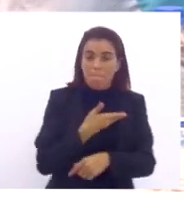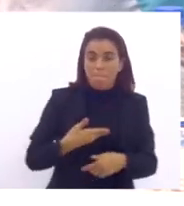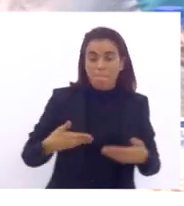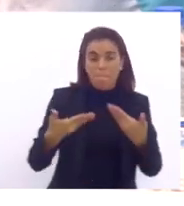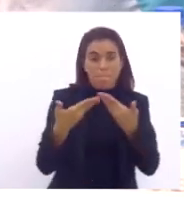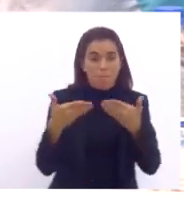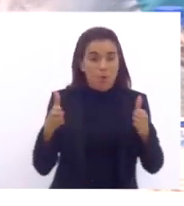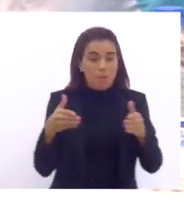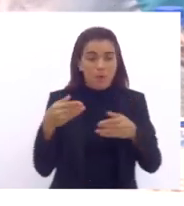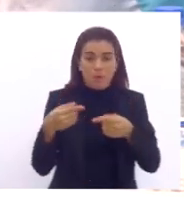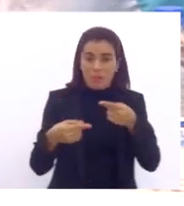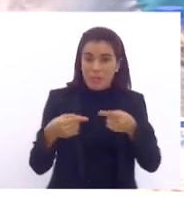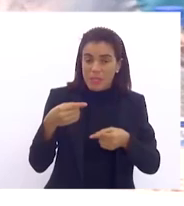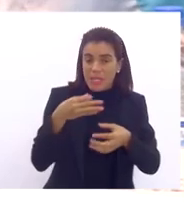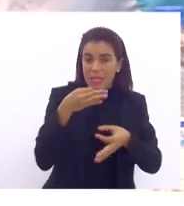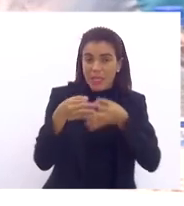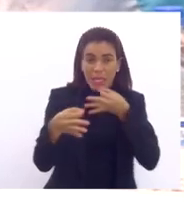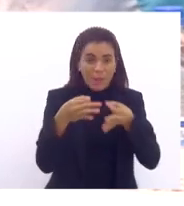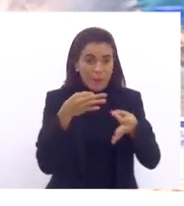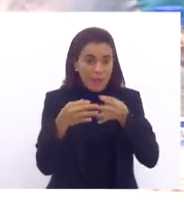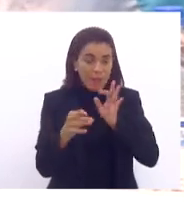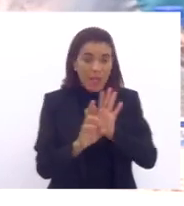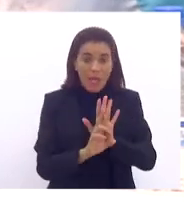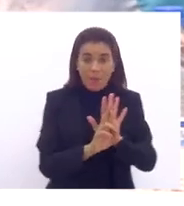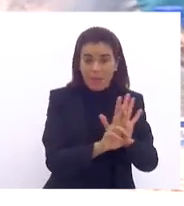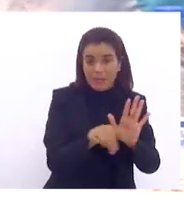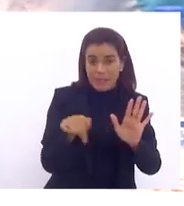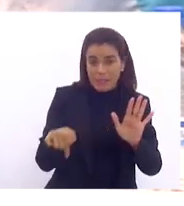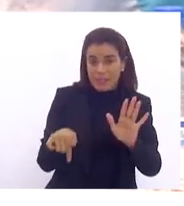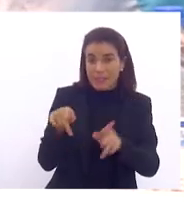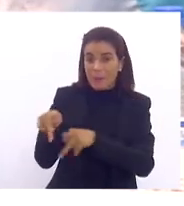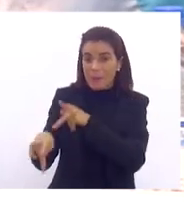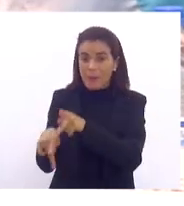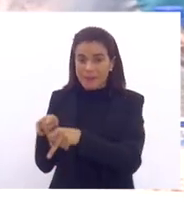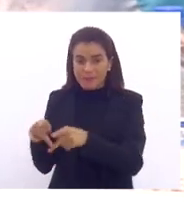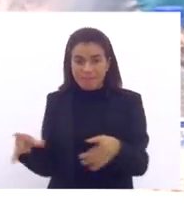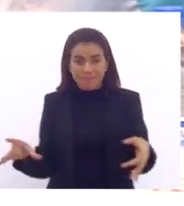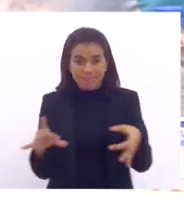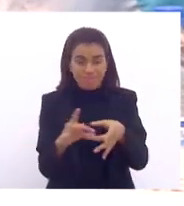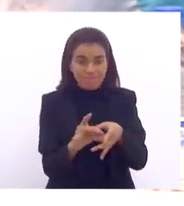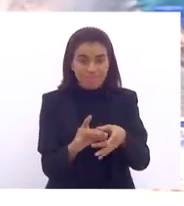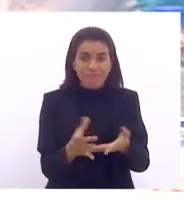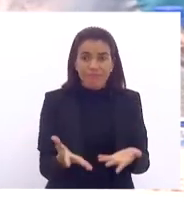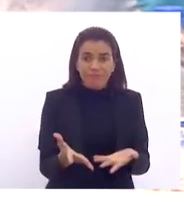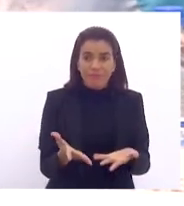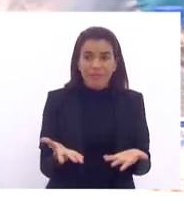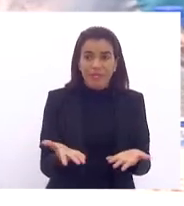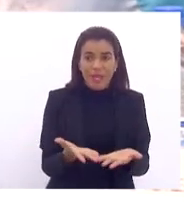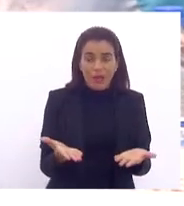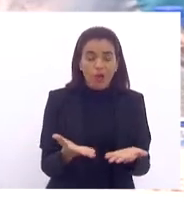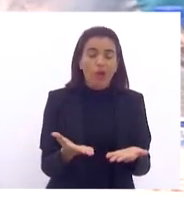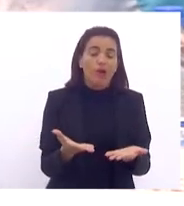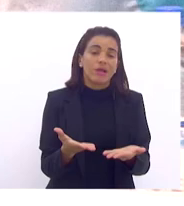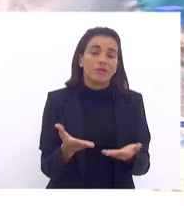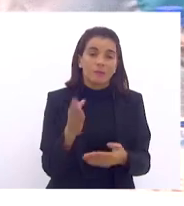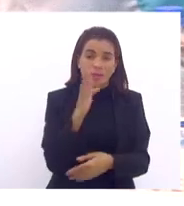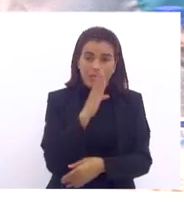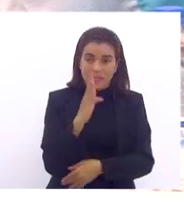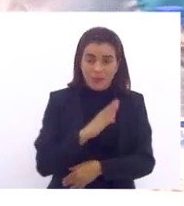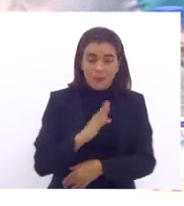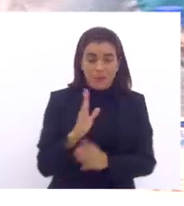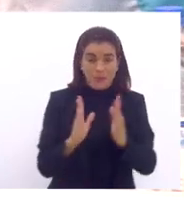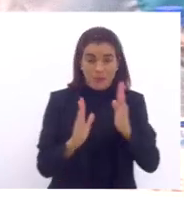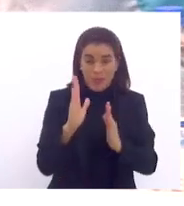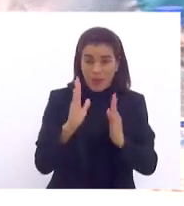ess sociedade e os seus representantes e osos seus representantes eleitos e esse debate chegou no Brasil no governo anterior o então